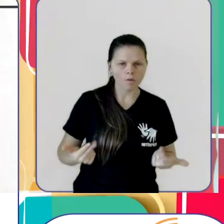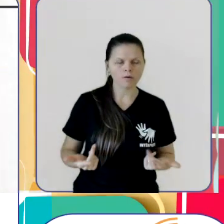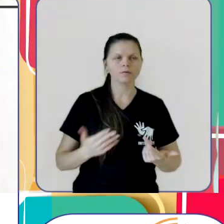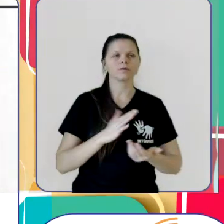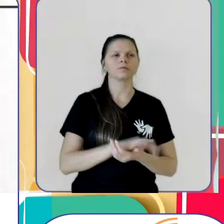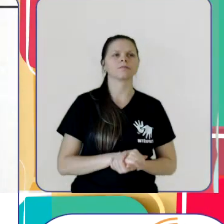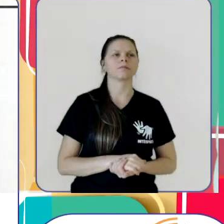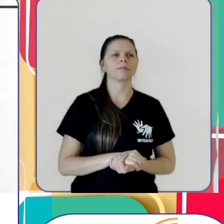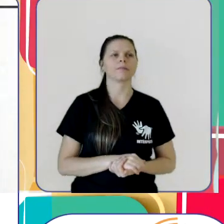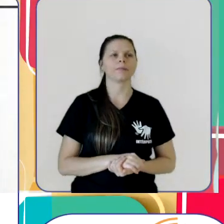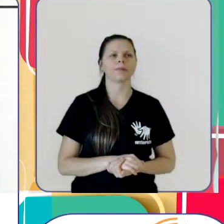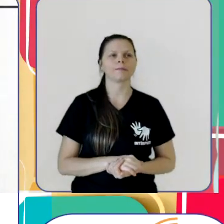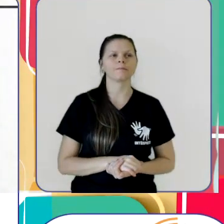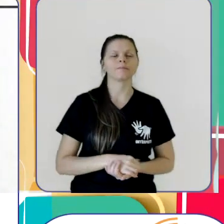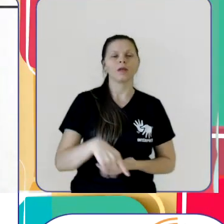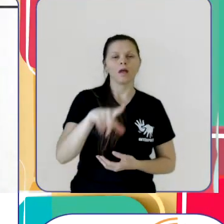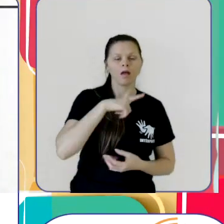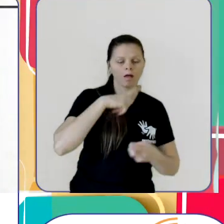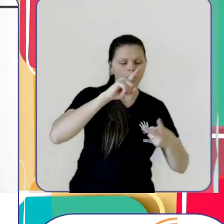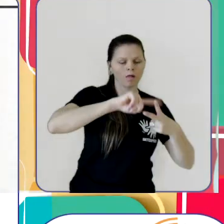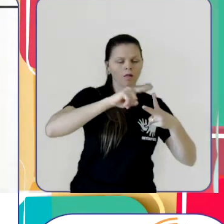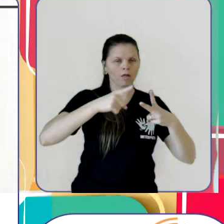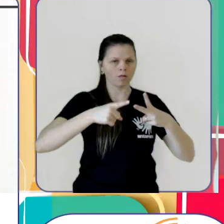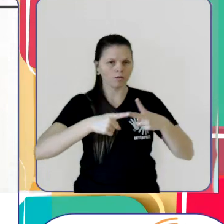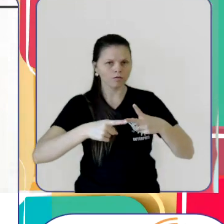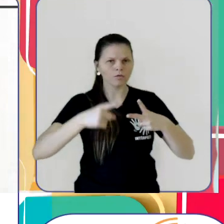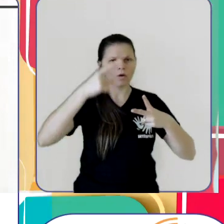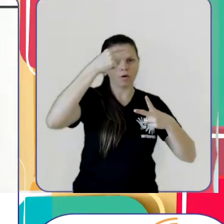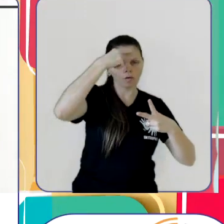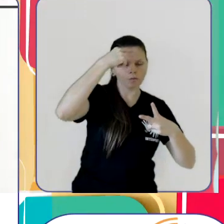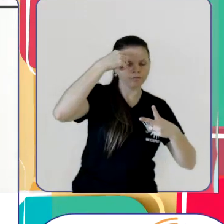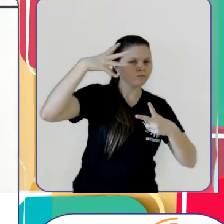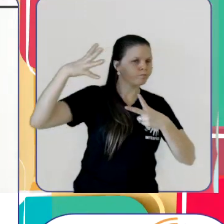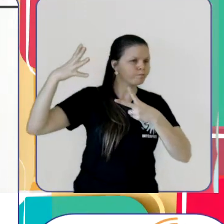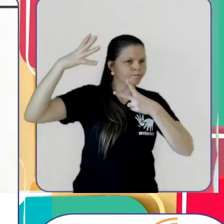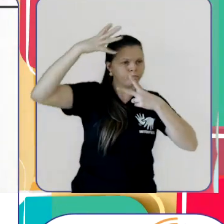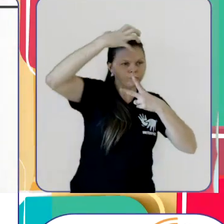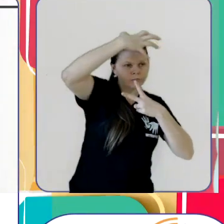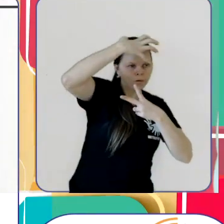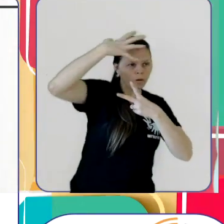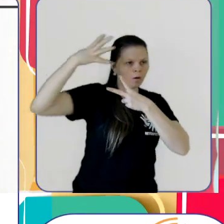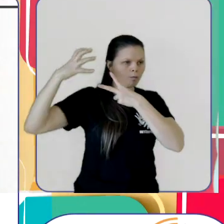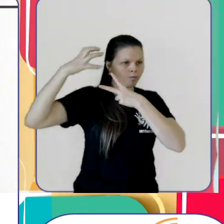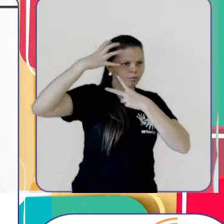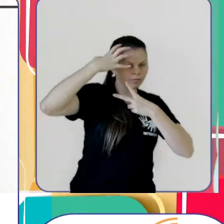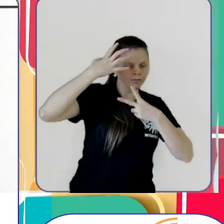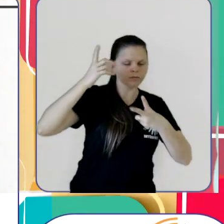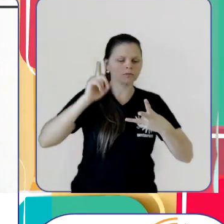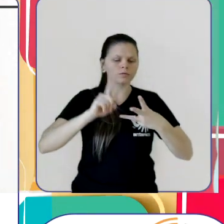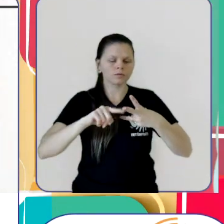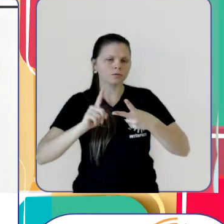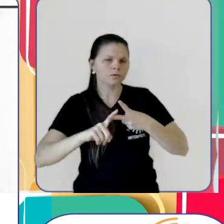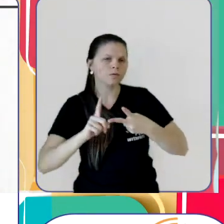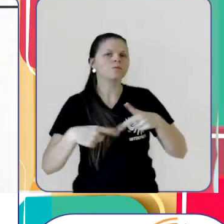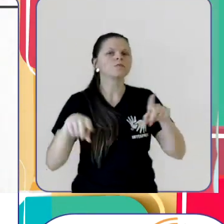dois sistemas, o central e o periférico, é que são responsáveis por essas determinadas funções que nós vimos.